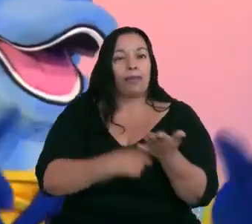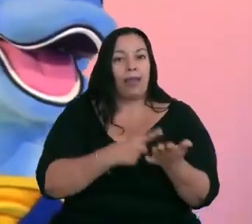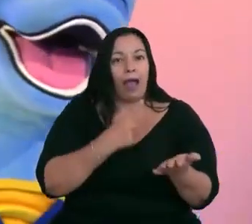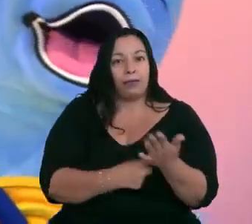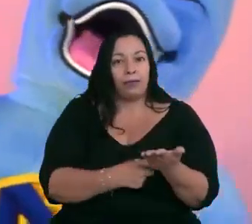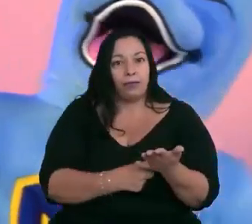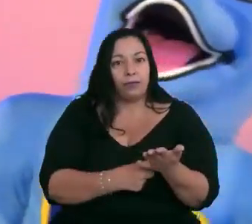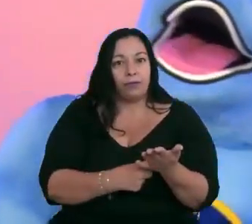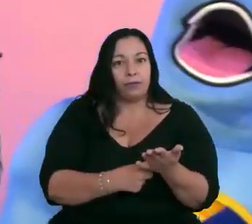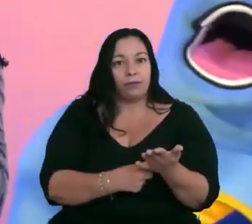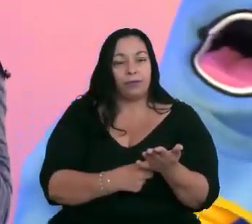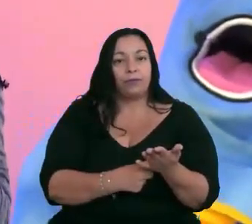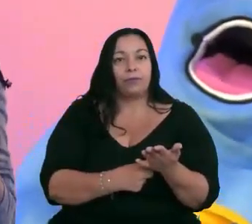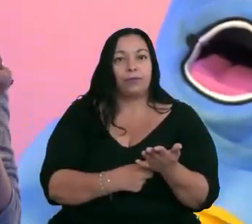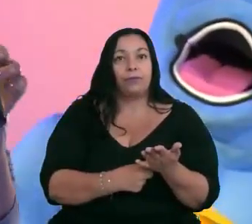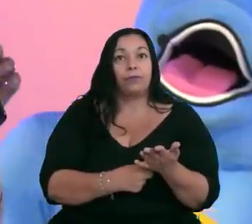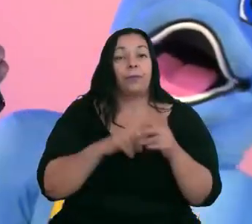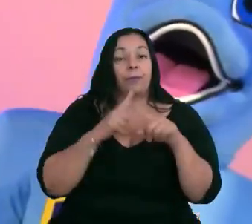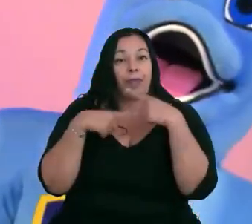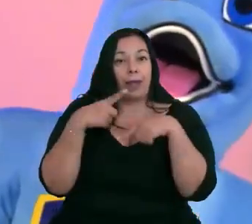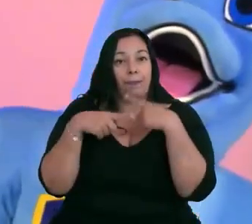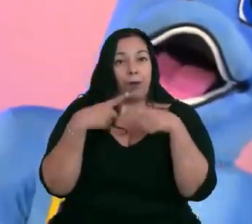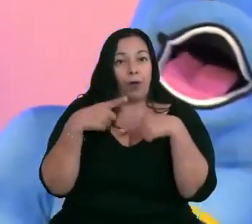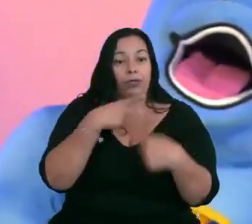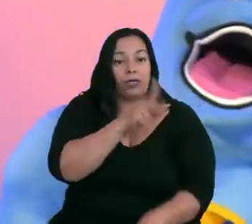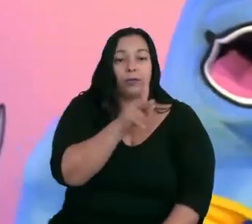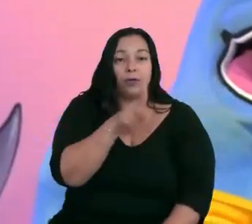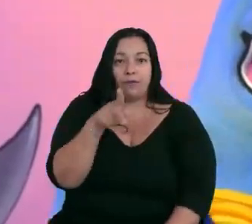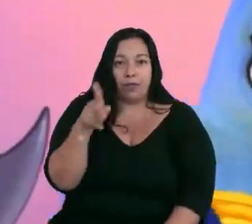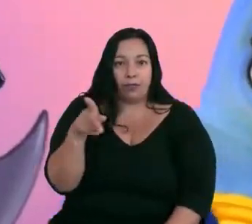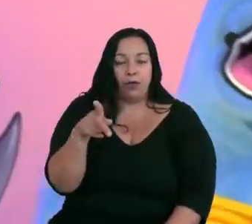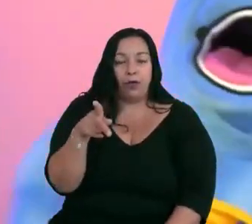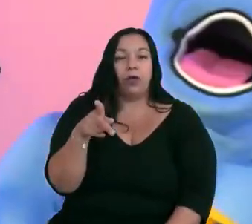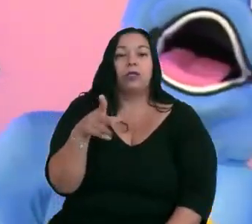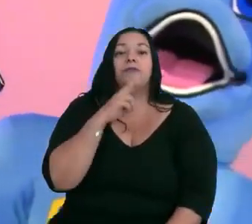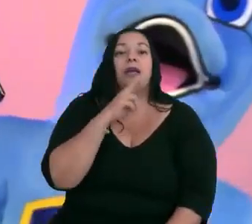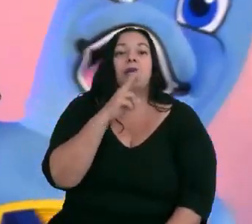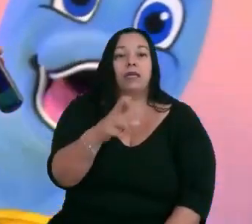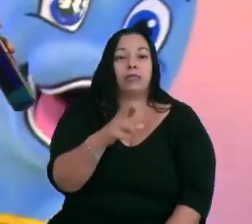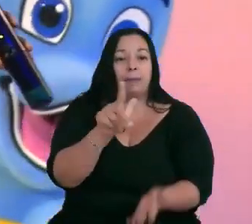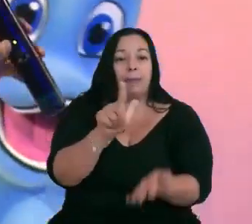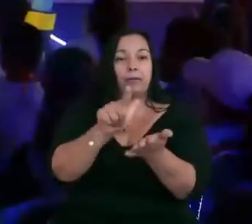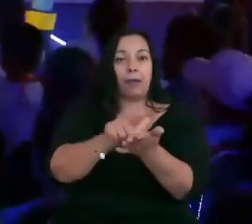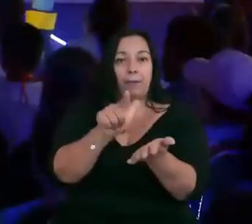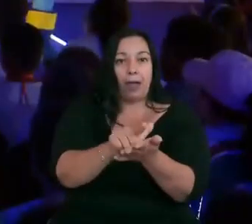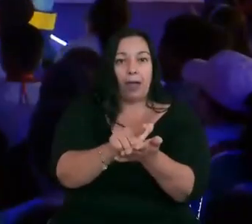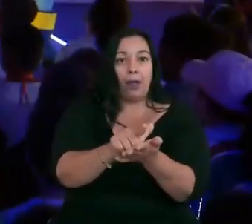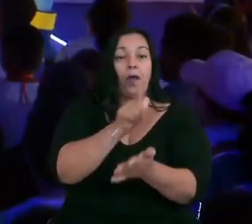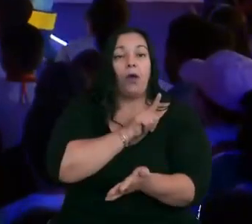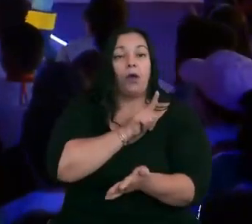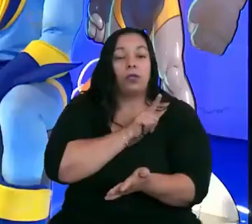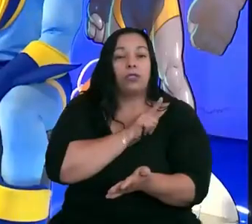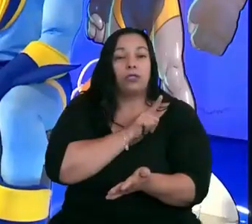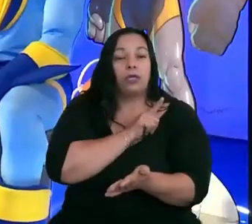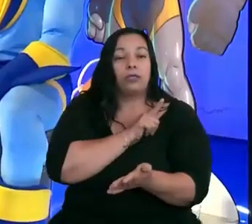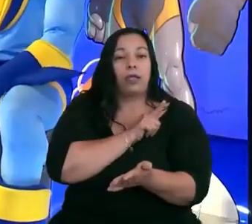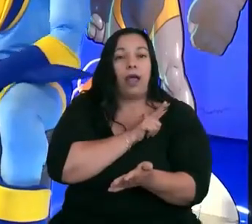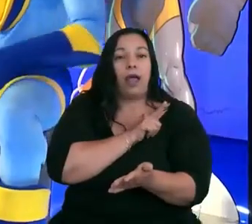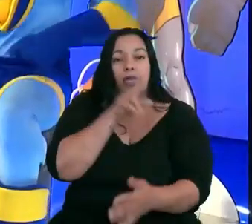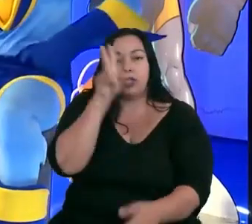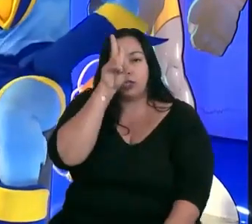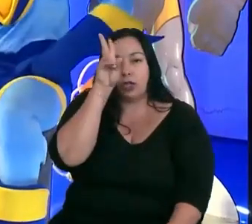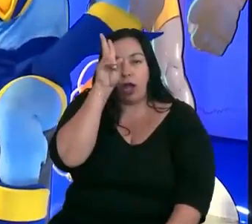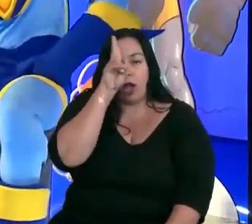Então, ó, depois as professoras vão receber esse folhetinho, onde tem um monte de historinha para